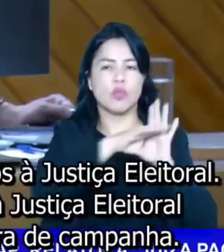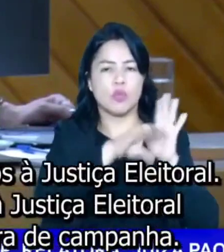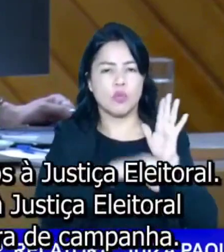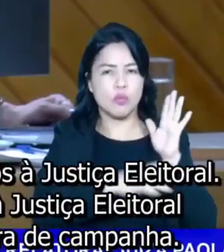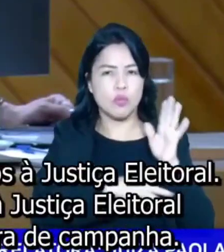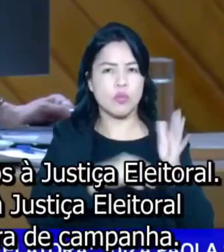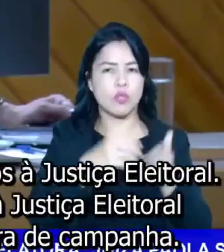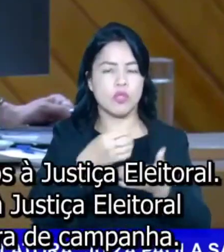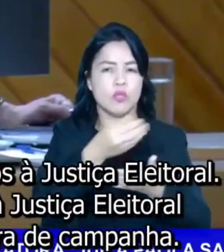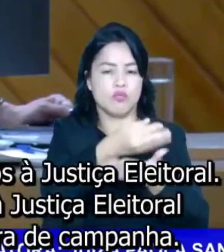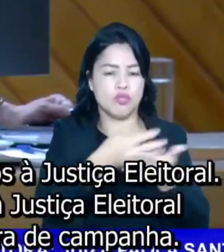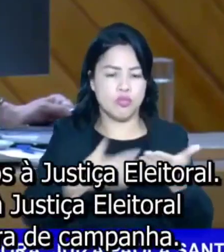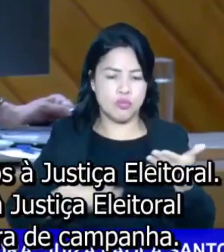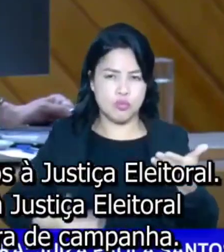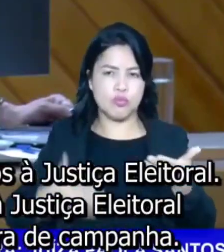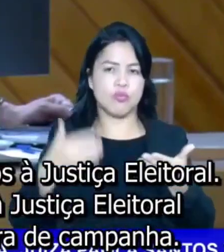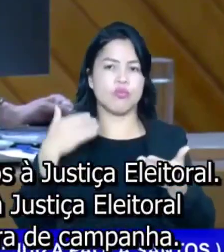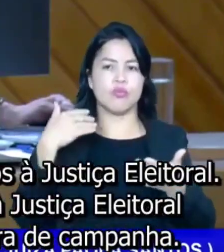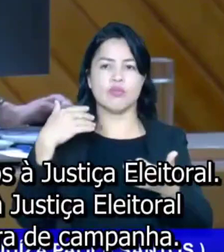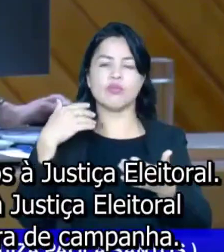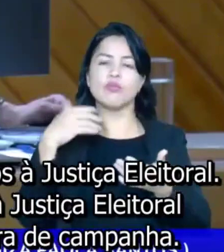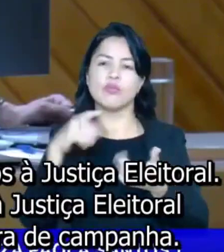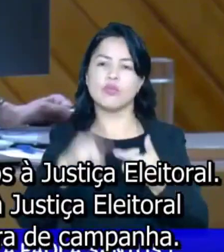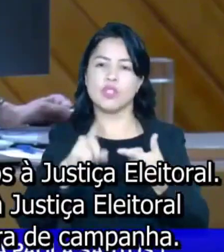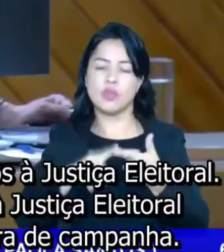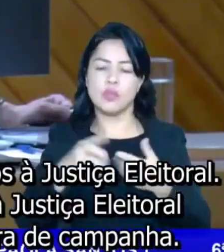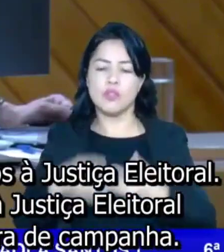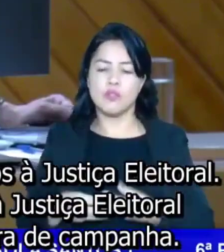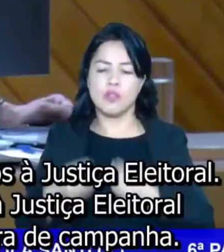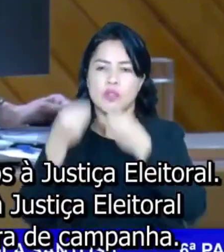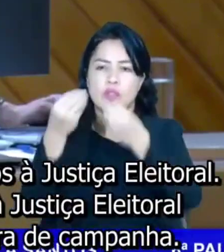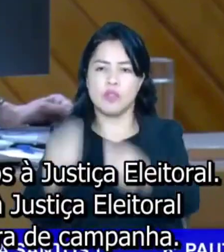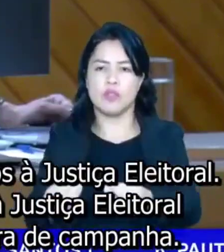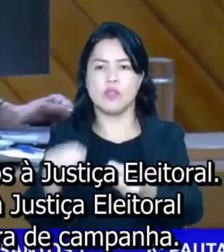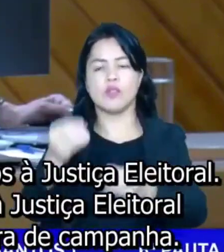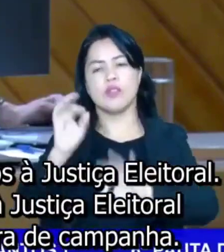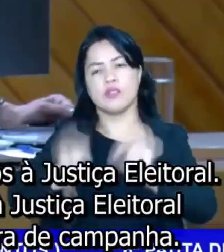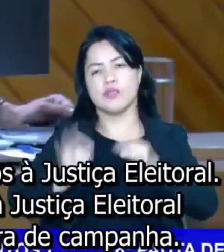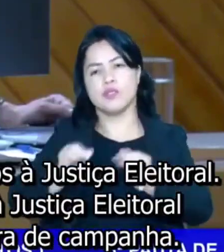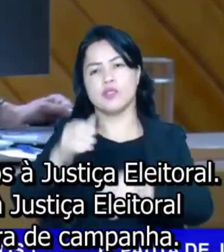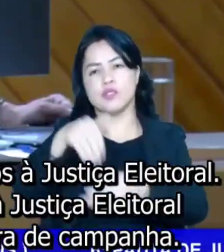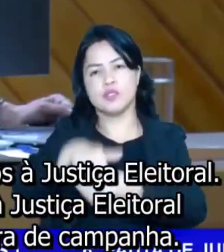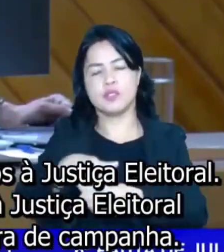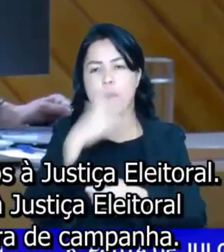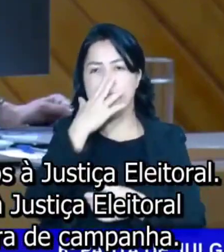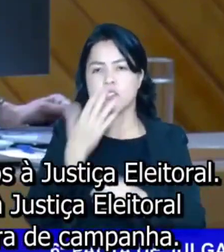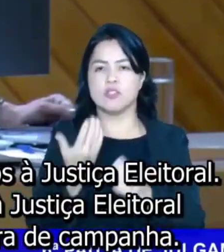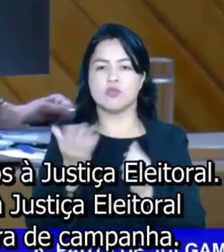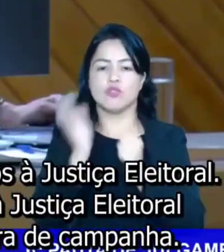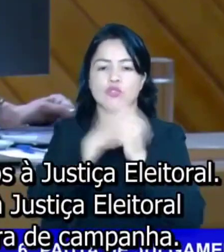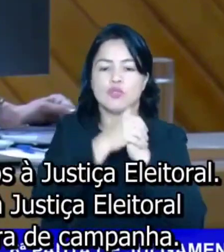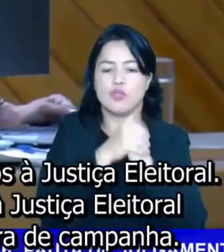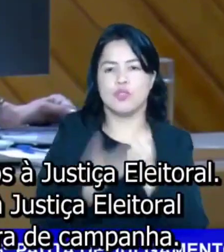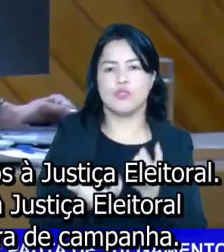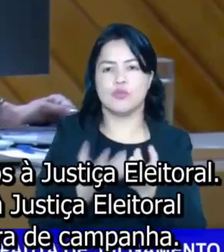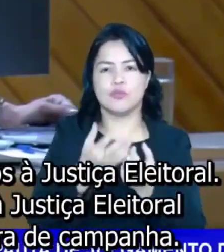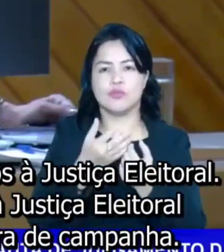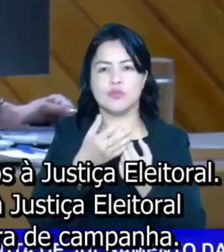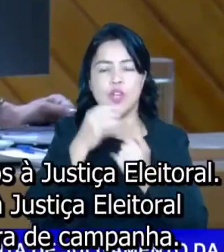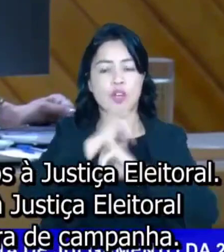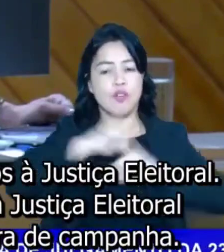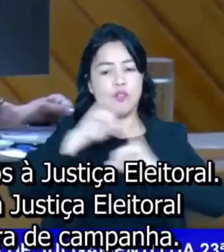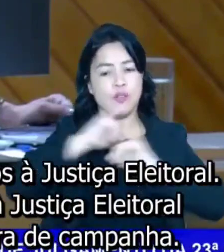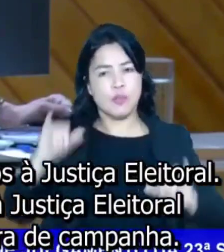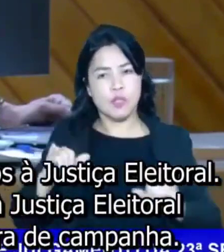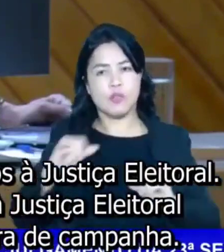extratos eletrônicos encaminhados à Justiça Eleitoral, caracterizando omissão na prestação de informações à Justiça Eleitoral relativas